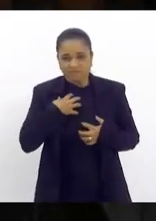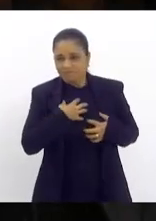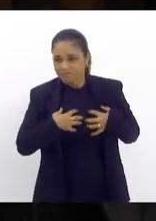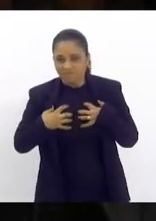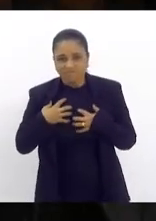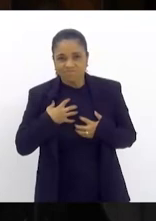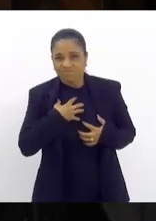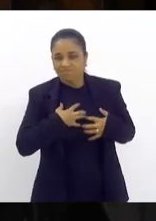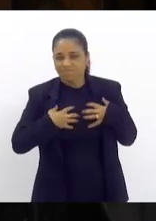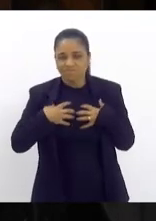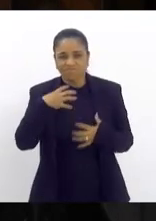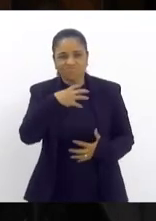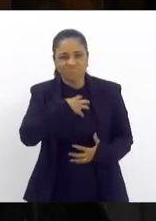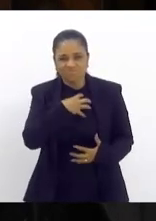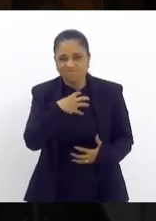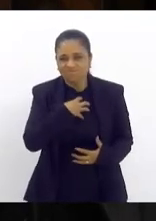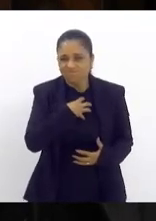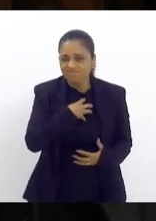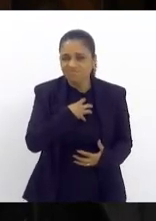o meu